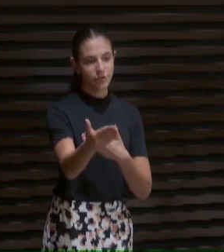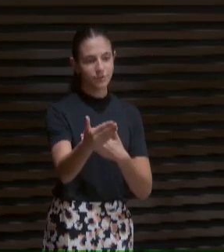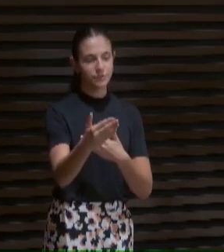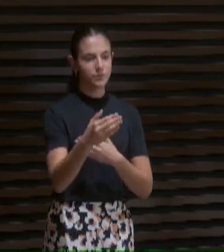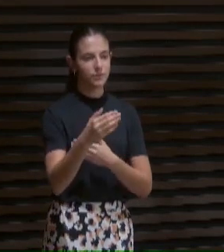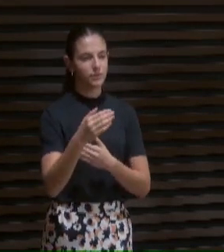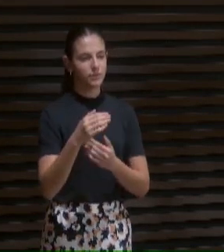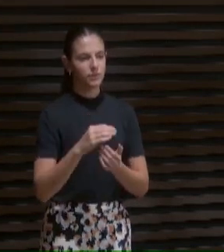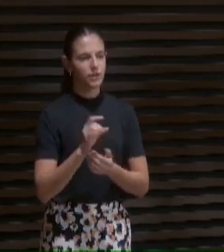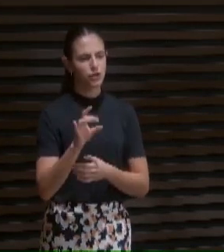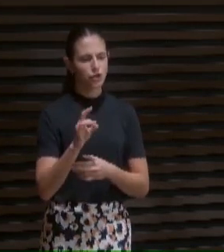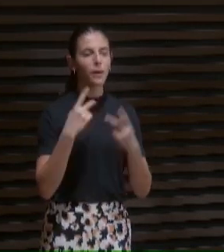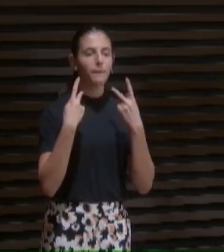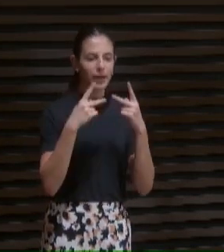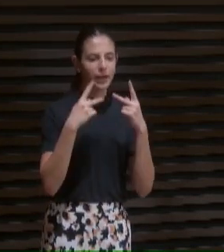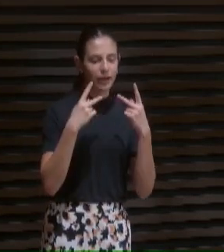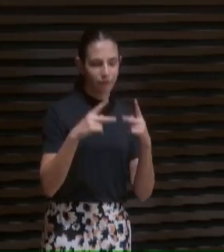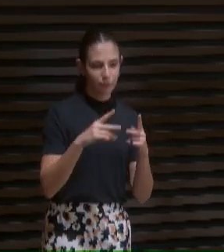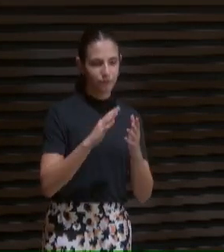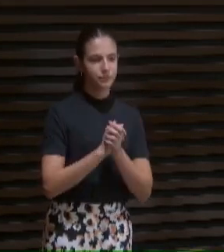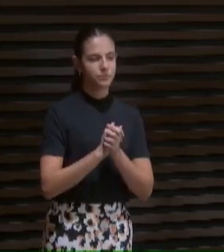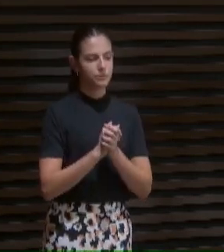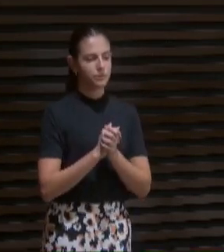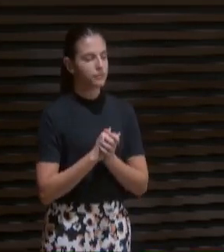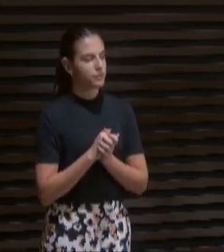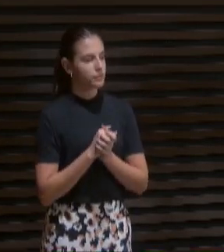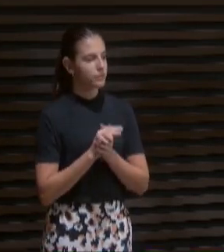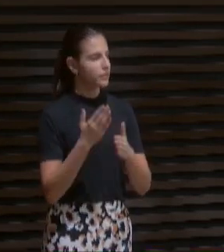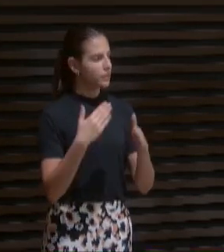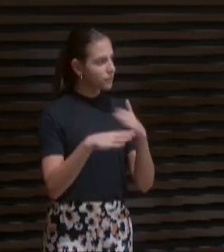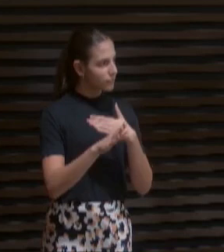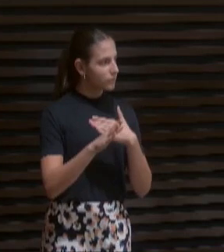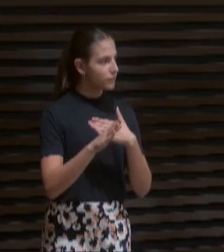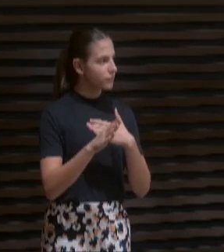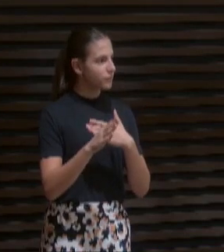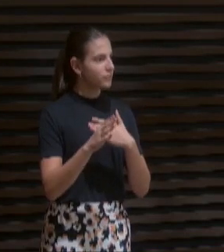João. Vem cá que eu vou te mostrar. E ele foi